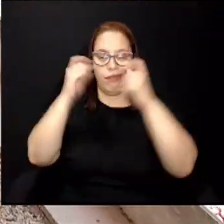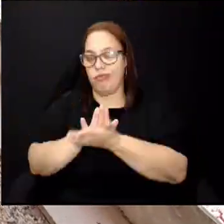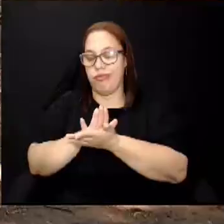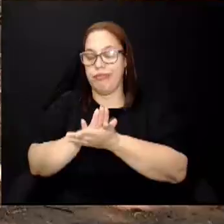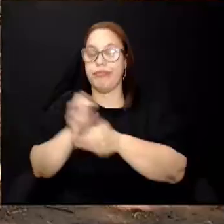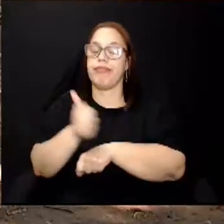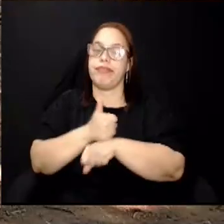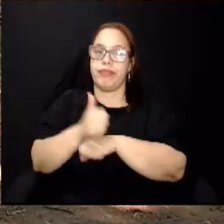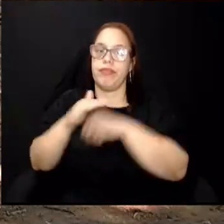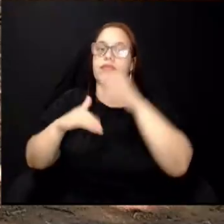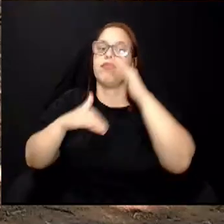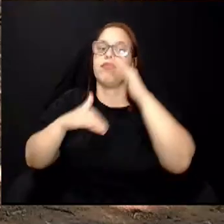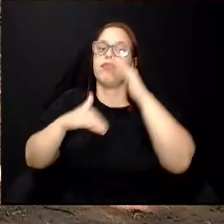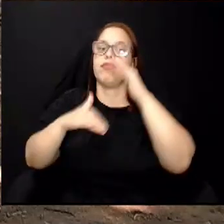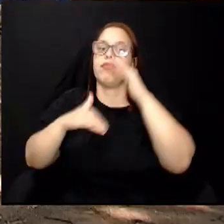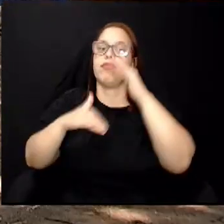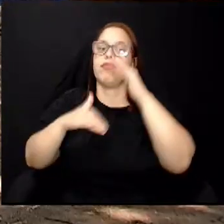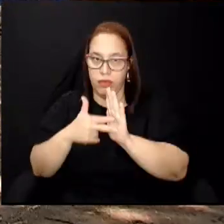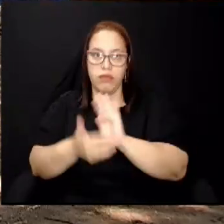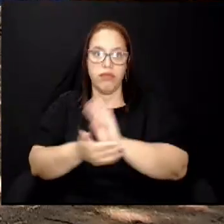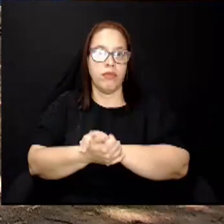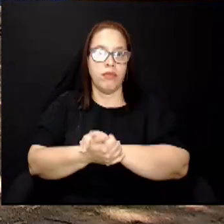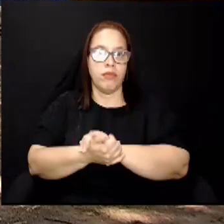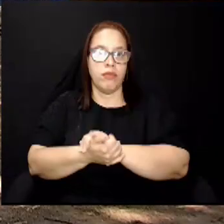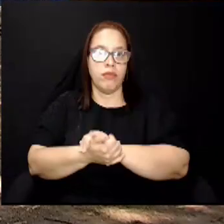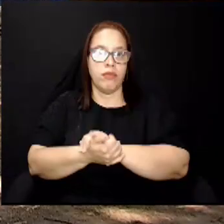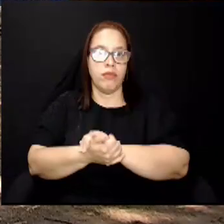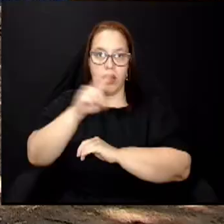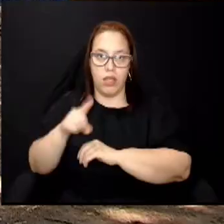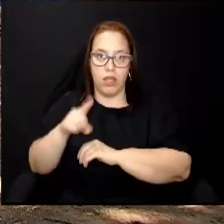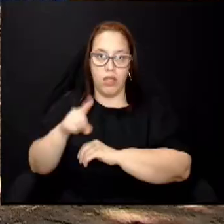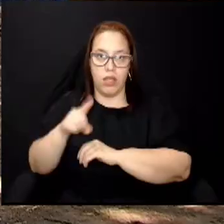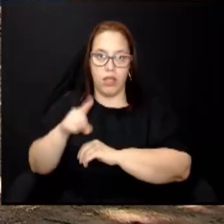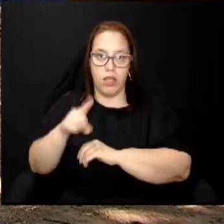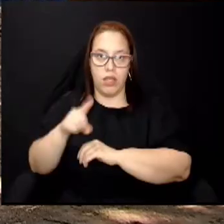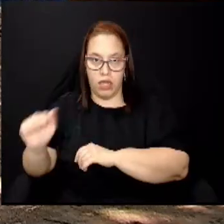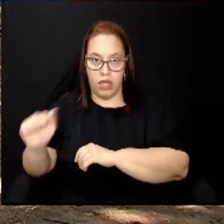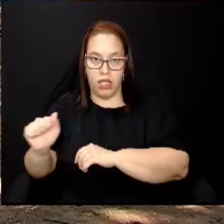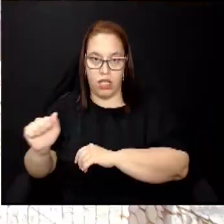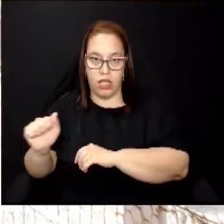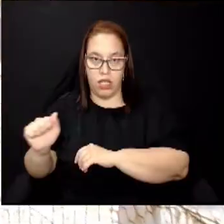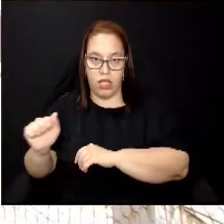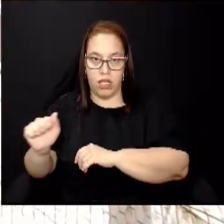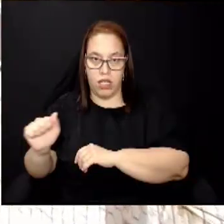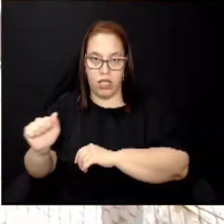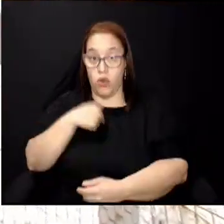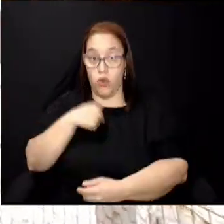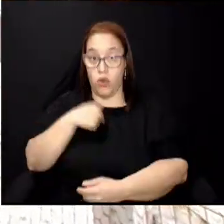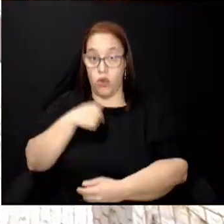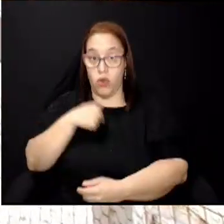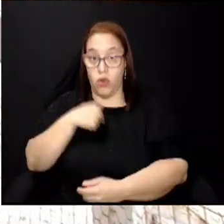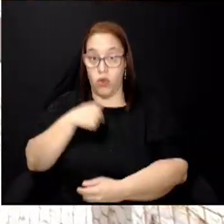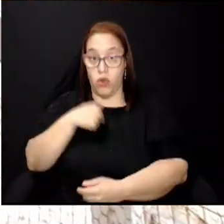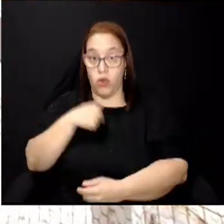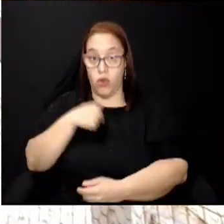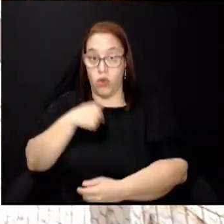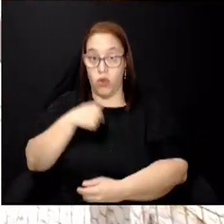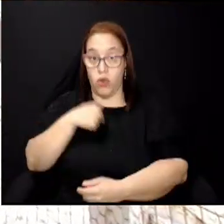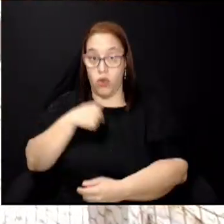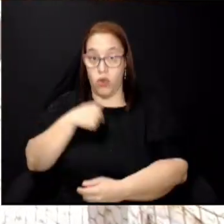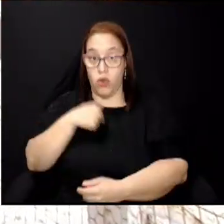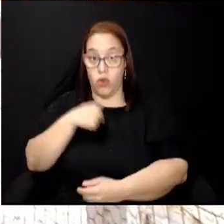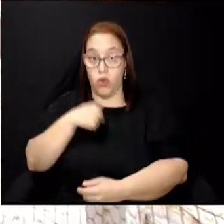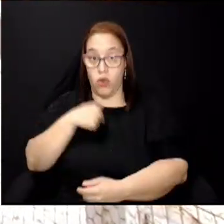sentido. A zootecnia também, a gente tem zootecnistas, eu mesmo participo também com grupos com trabalhos com